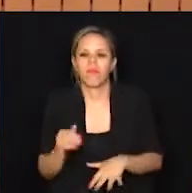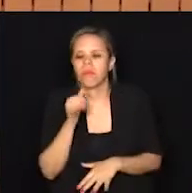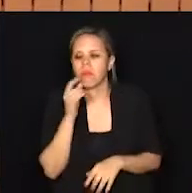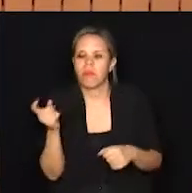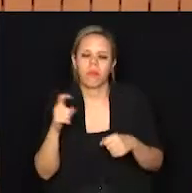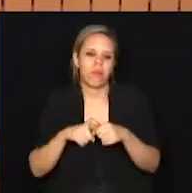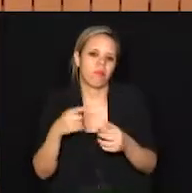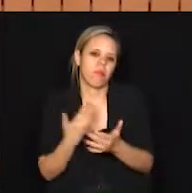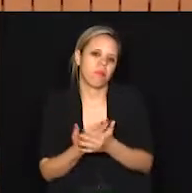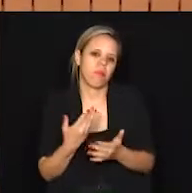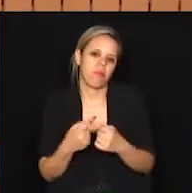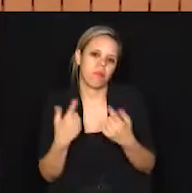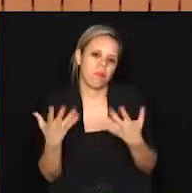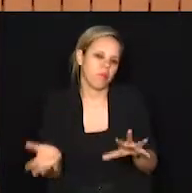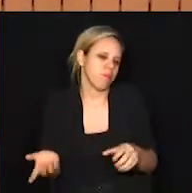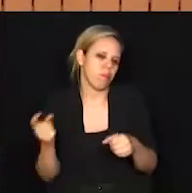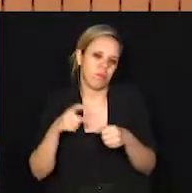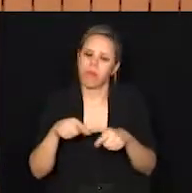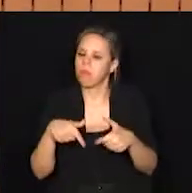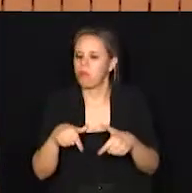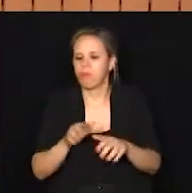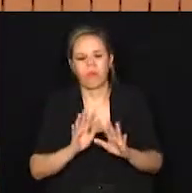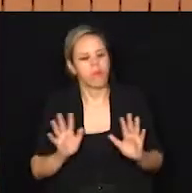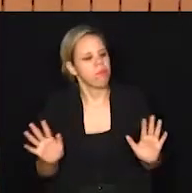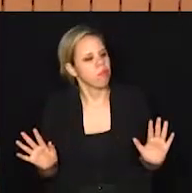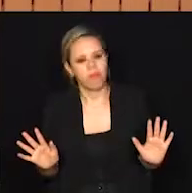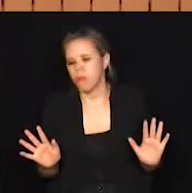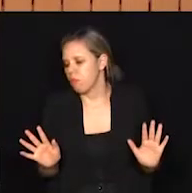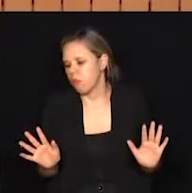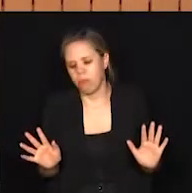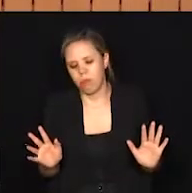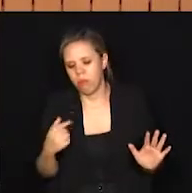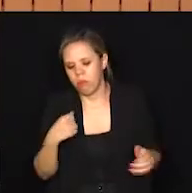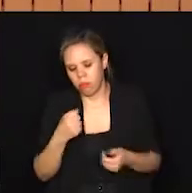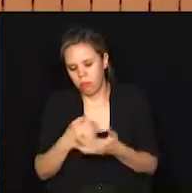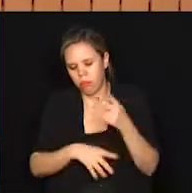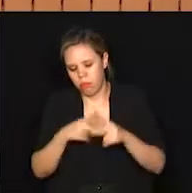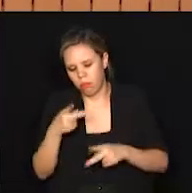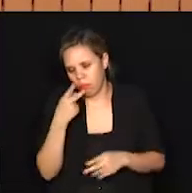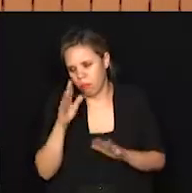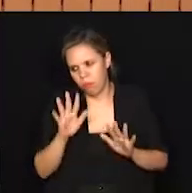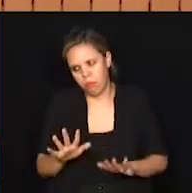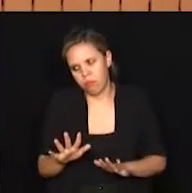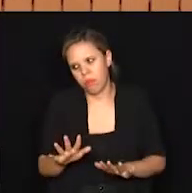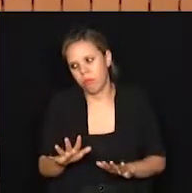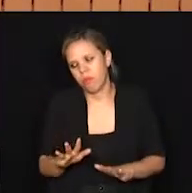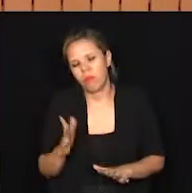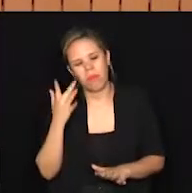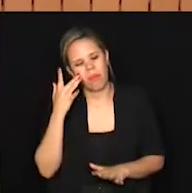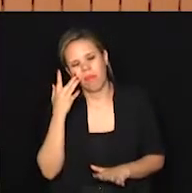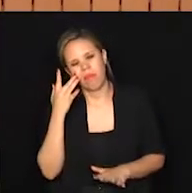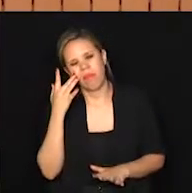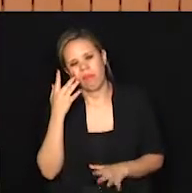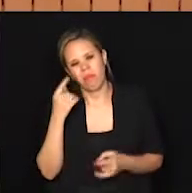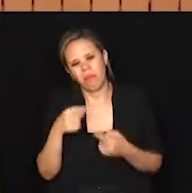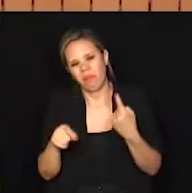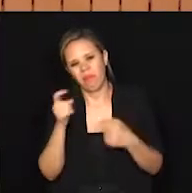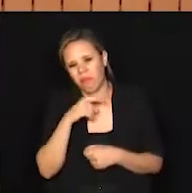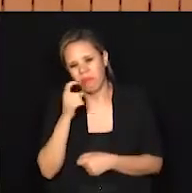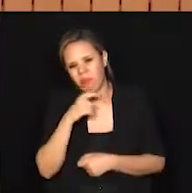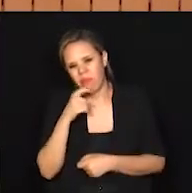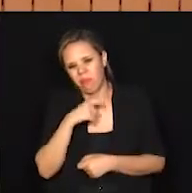Outro ponto também, só para finalizar, os pais têm me trazido o porquê não se discute como